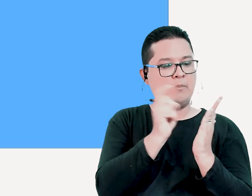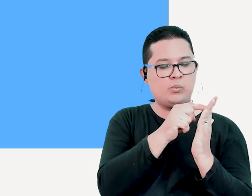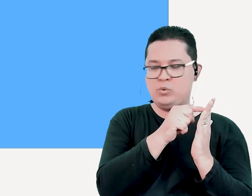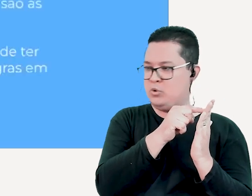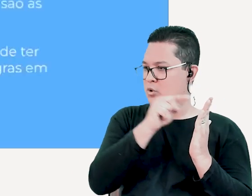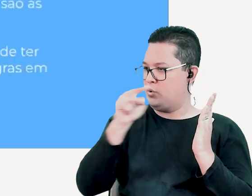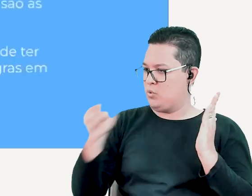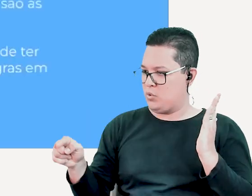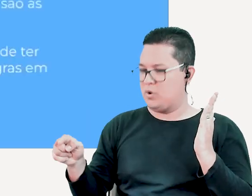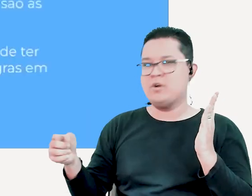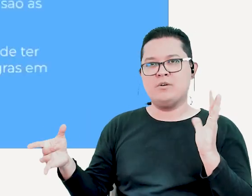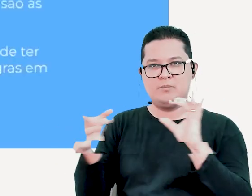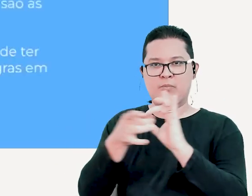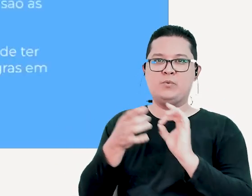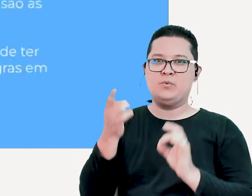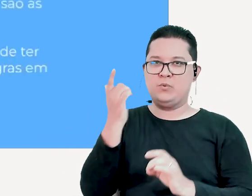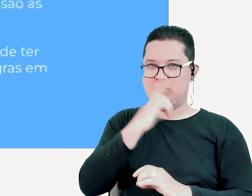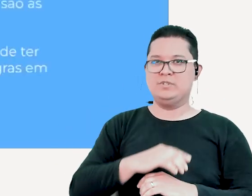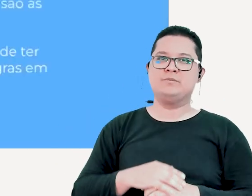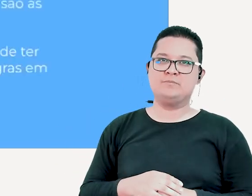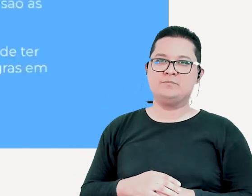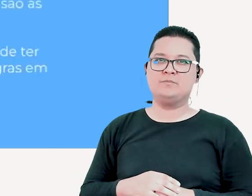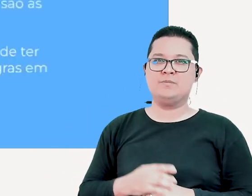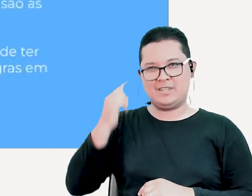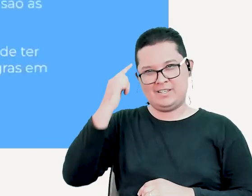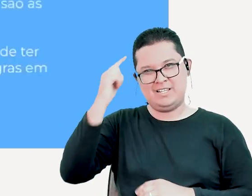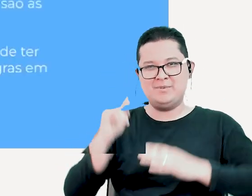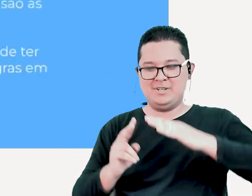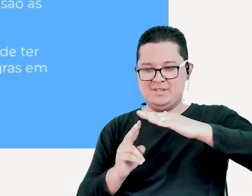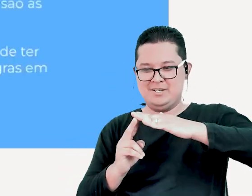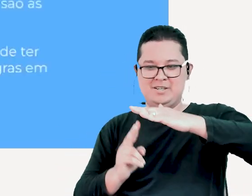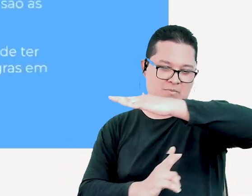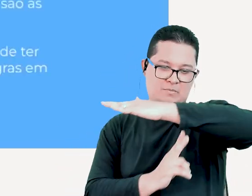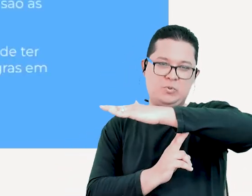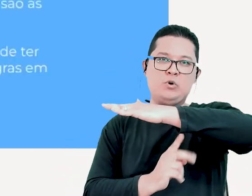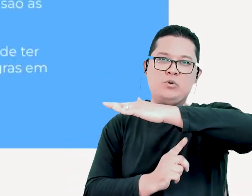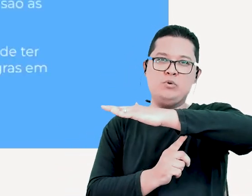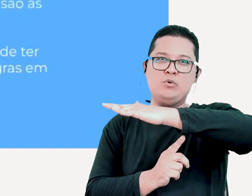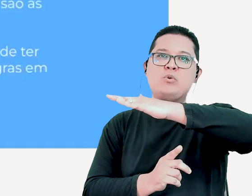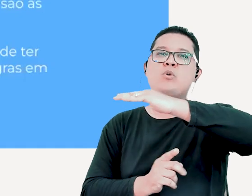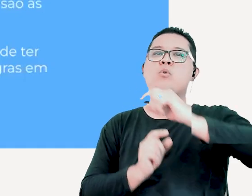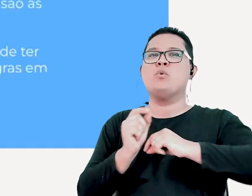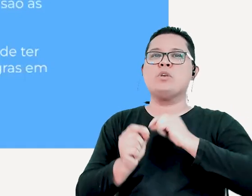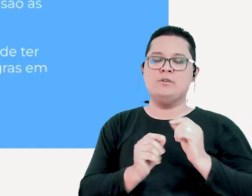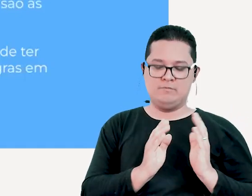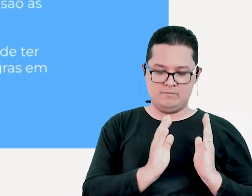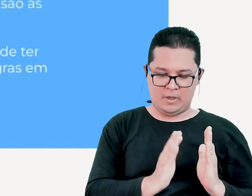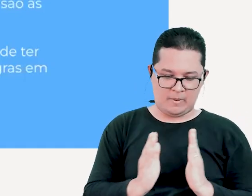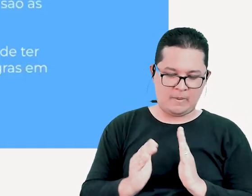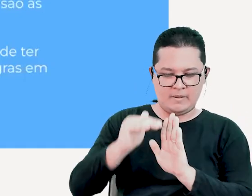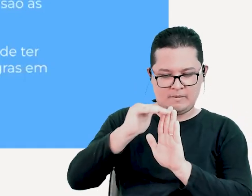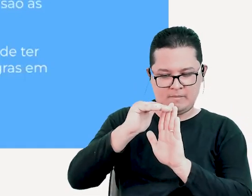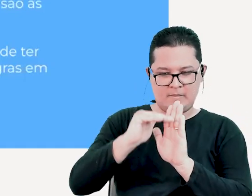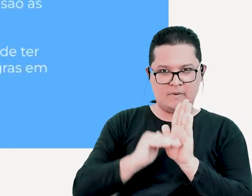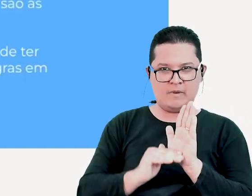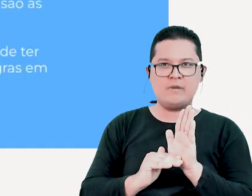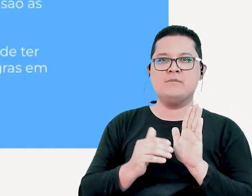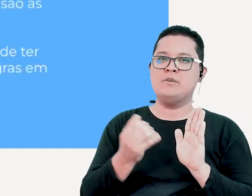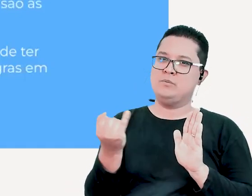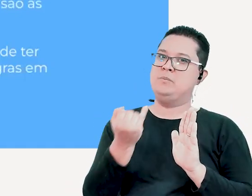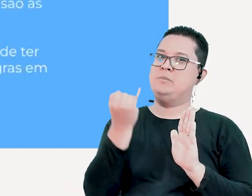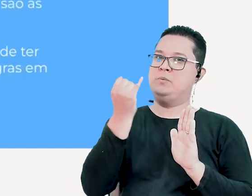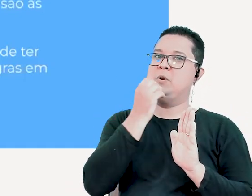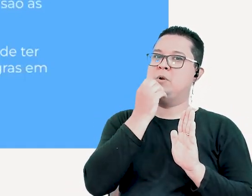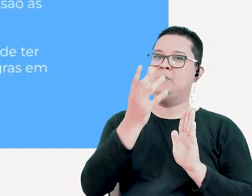né? E aí, aqui, eu acho que também é um passo muito bom, que é o organizando os processos e organizando a casa. Então, eu